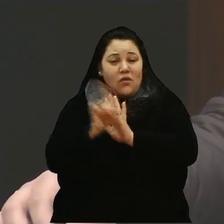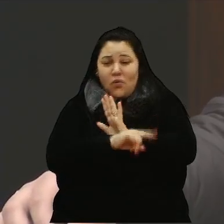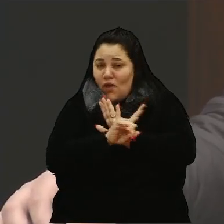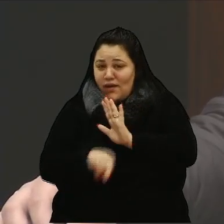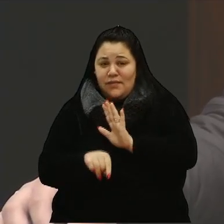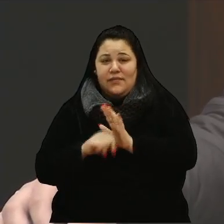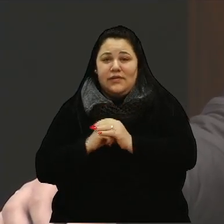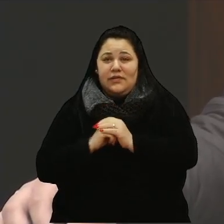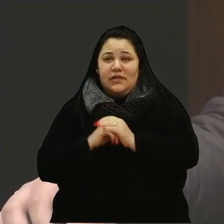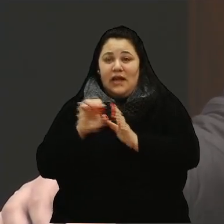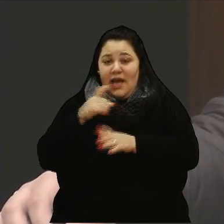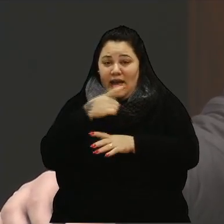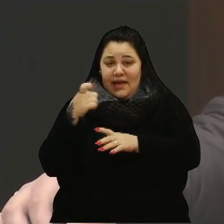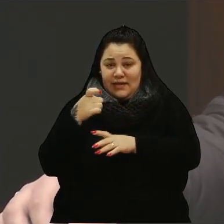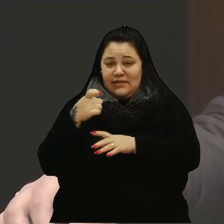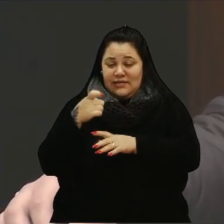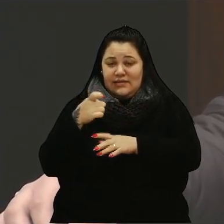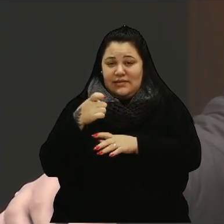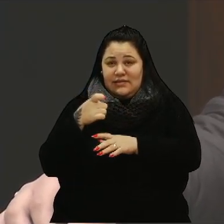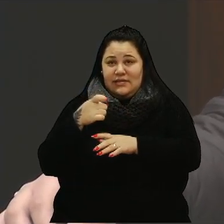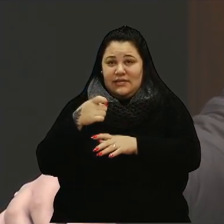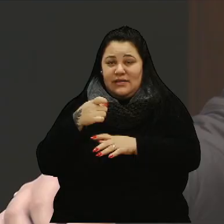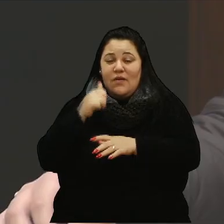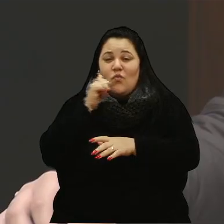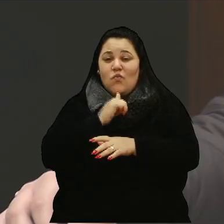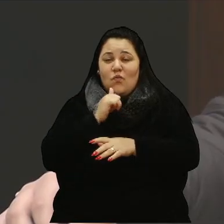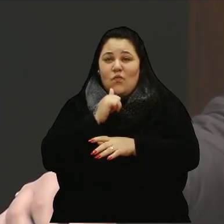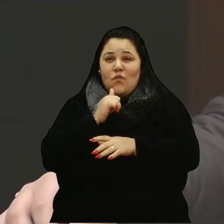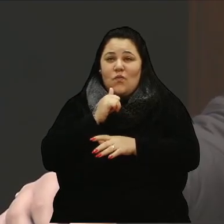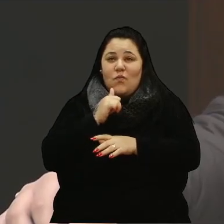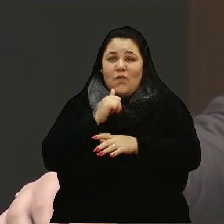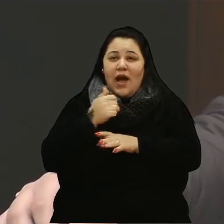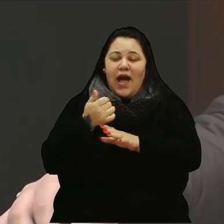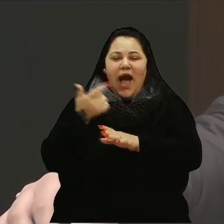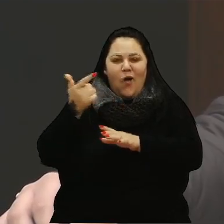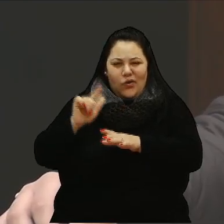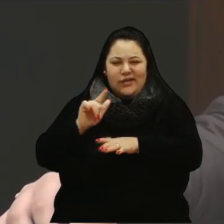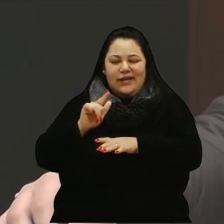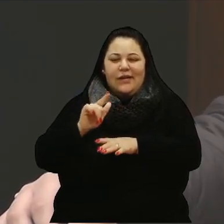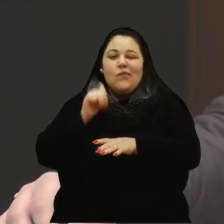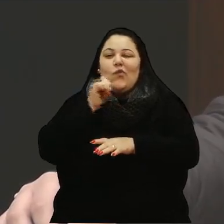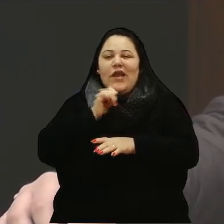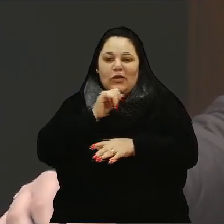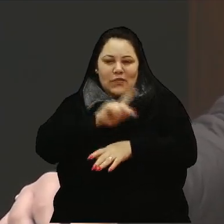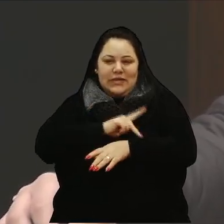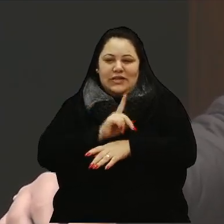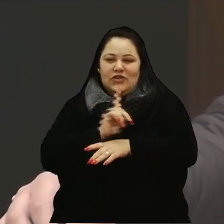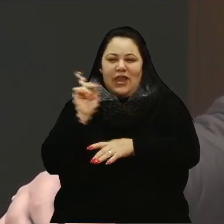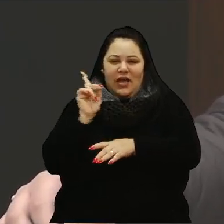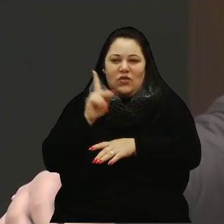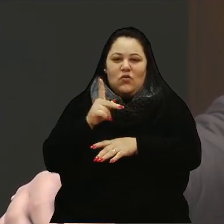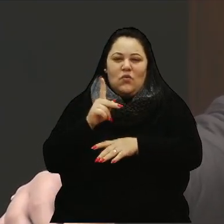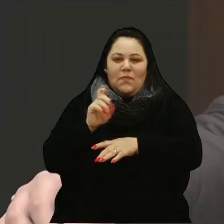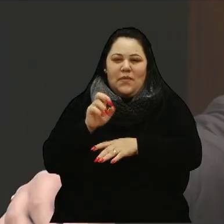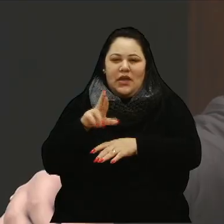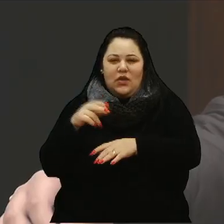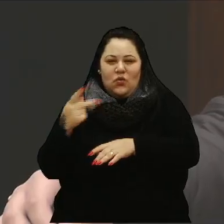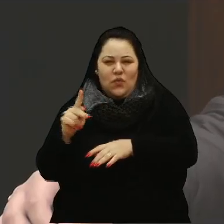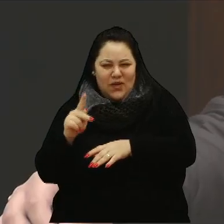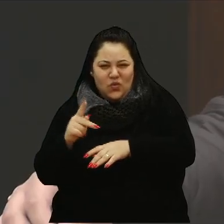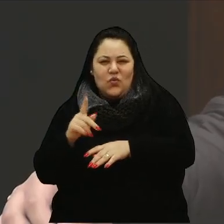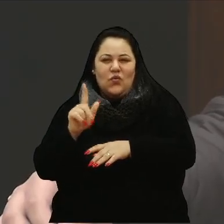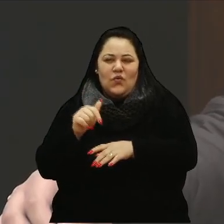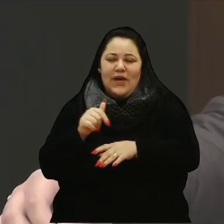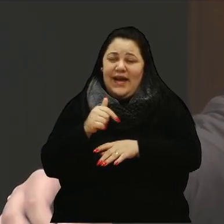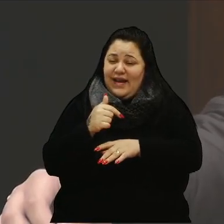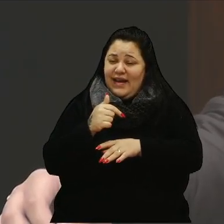a ex-primeira-dama lá do Peru vir e ser transladada. A Força Aérea Brasileira passar por uma vergonha dessa, um vexame. As